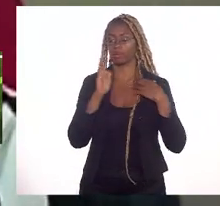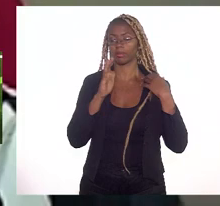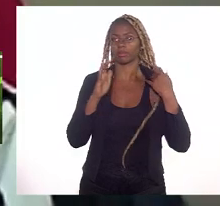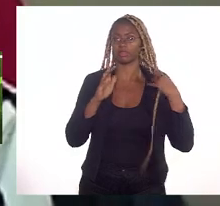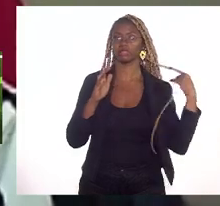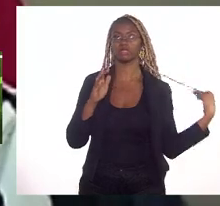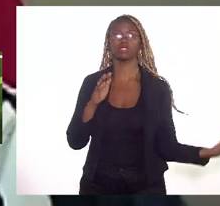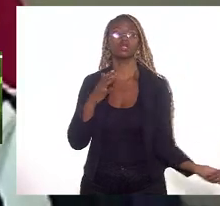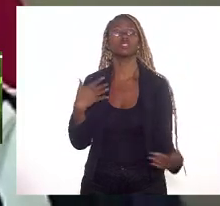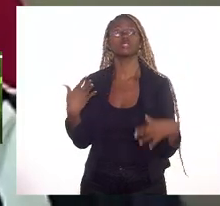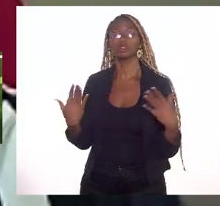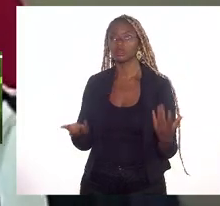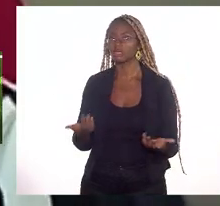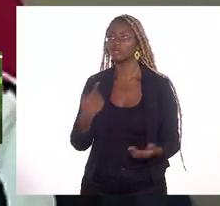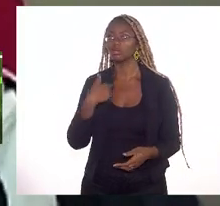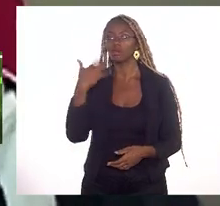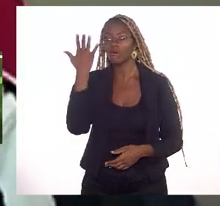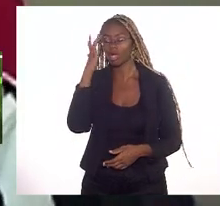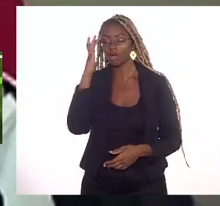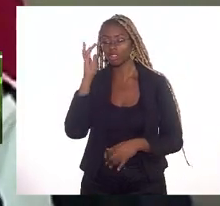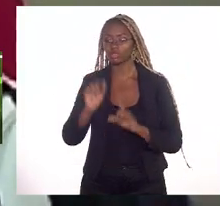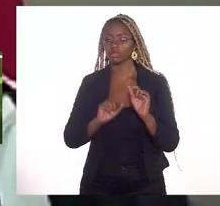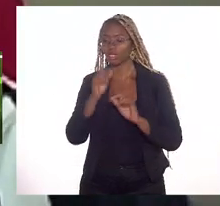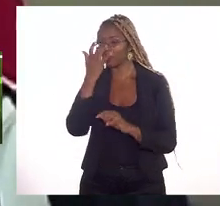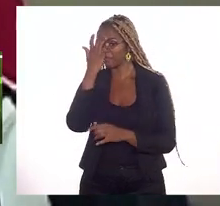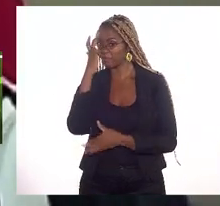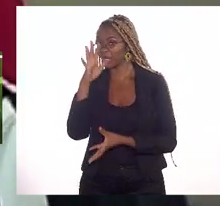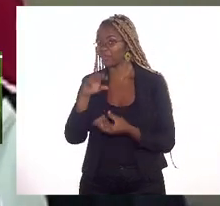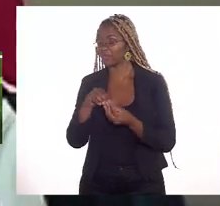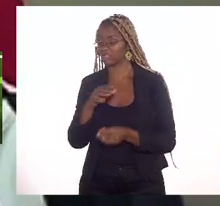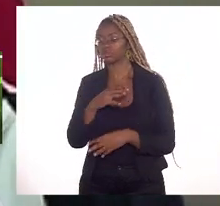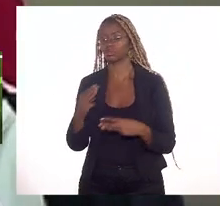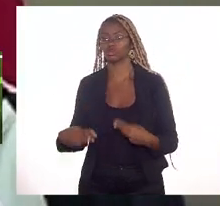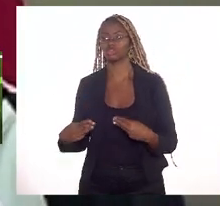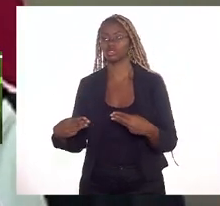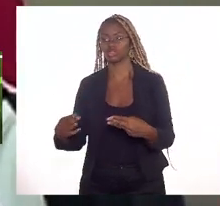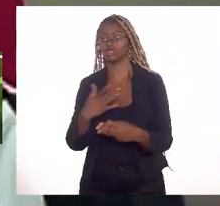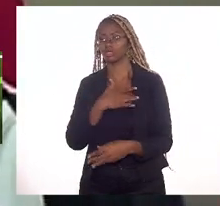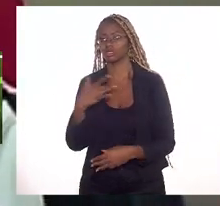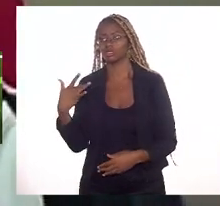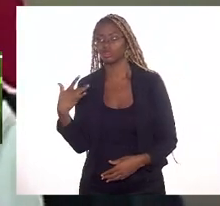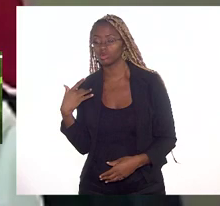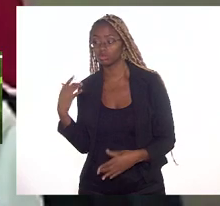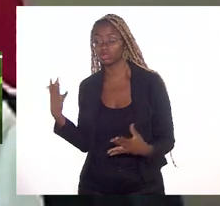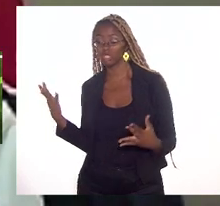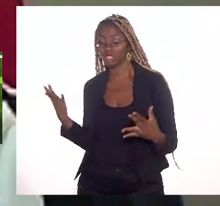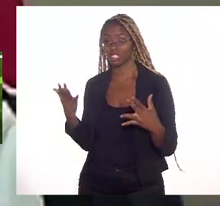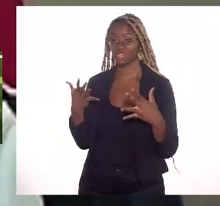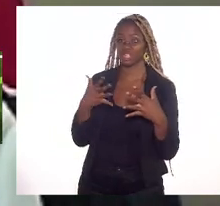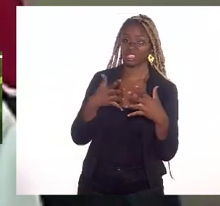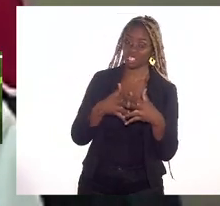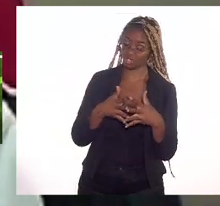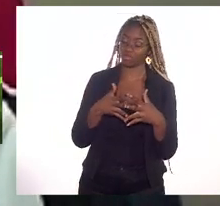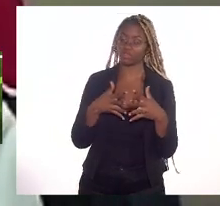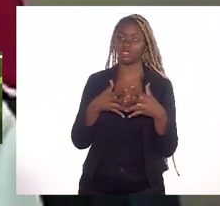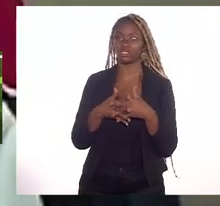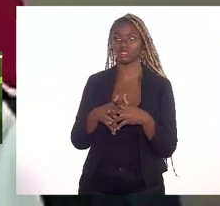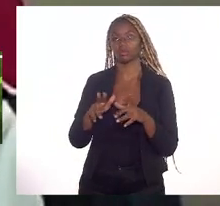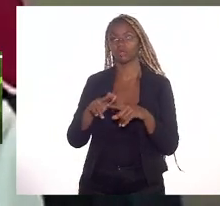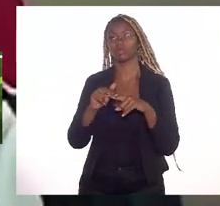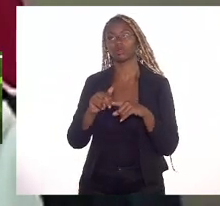assim, que é mais fácil para o Ministério da Saúde fazer essa intervenção, considerando que são